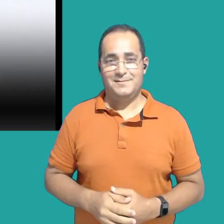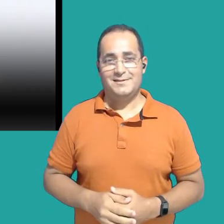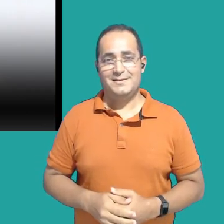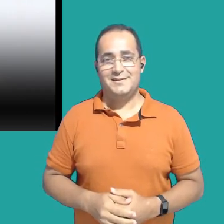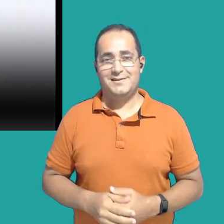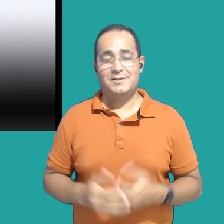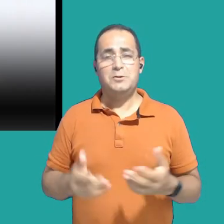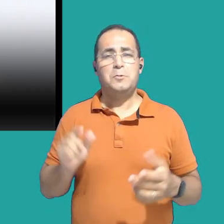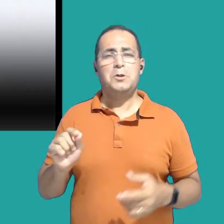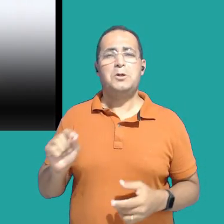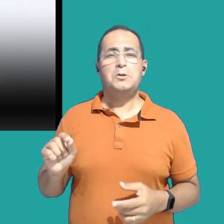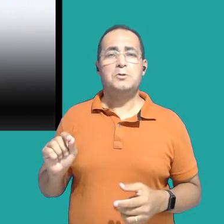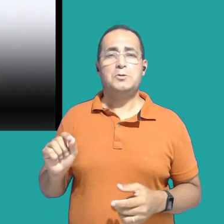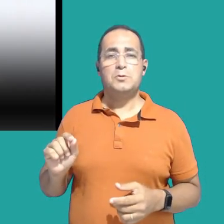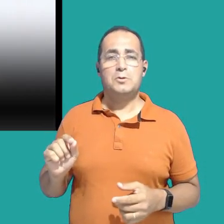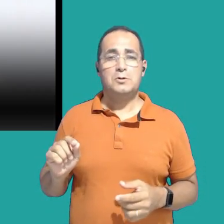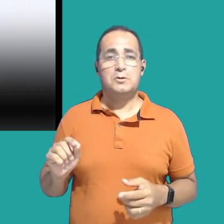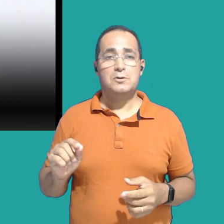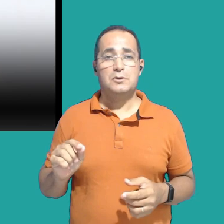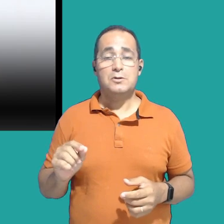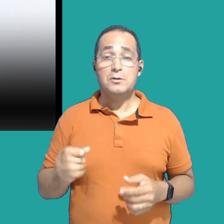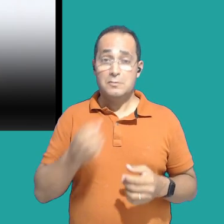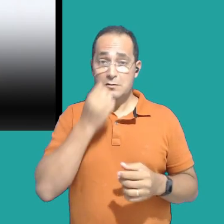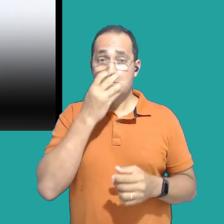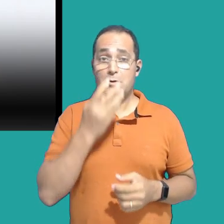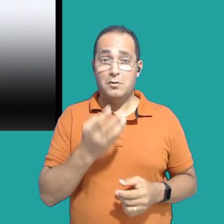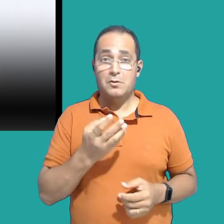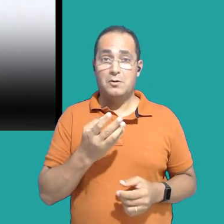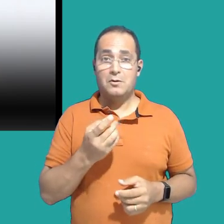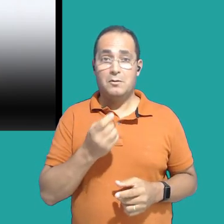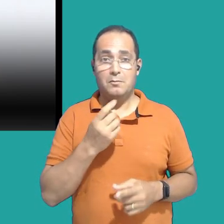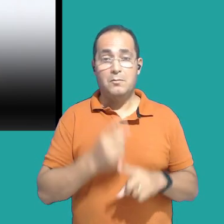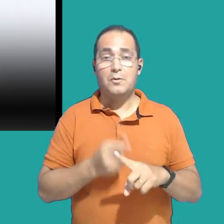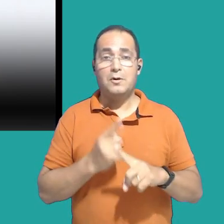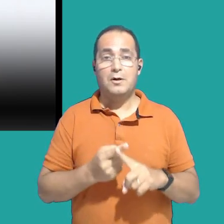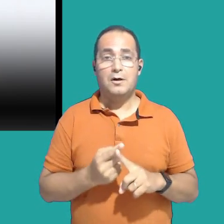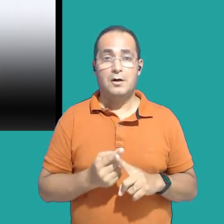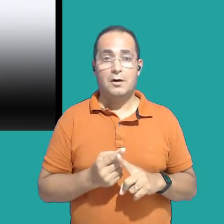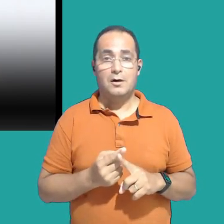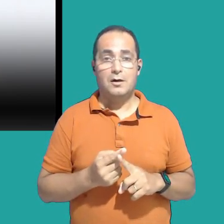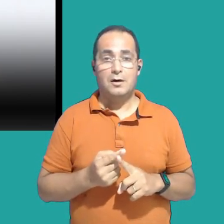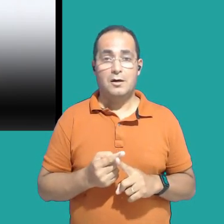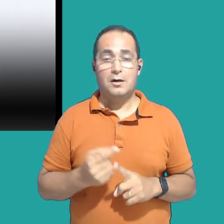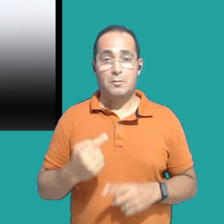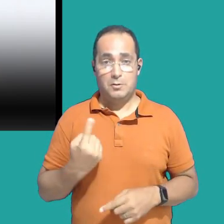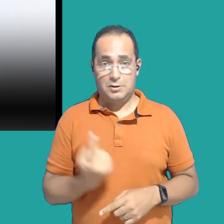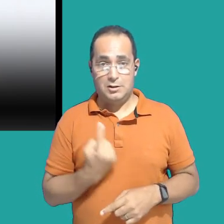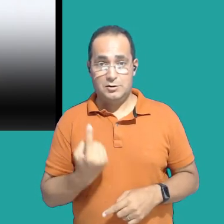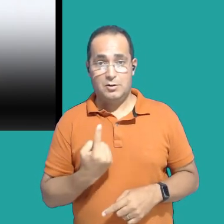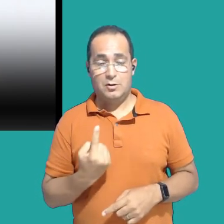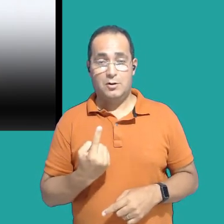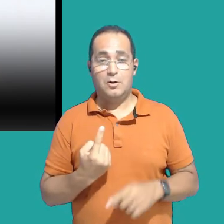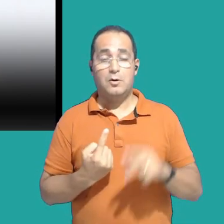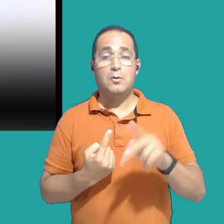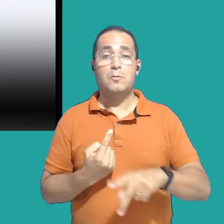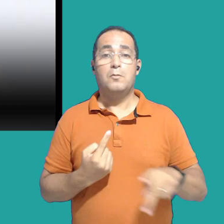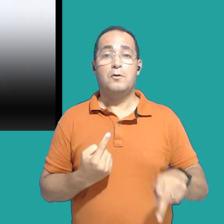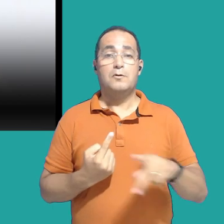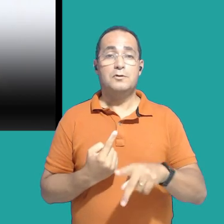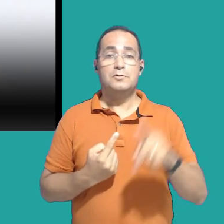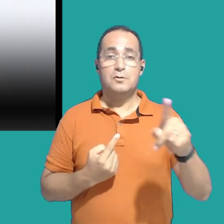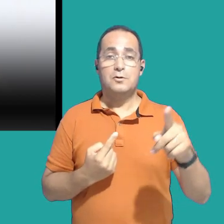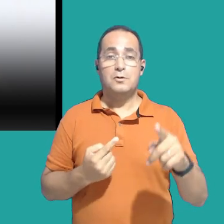E o que isso causou? Causou um efeito positivo, porque como eu estava só, o professor